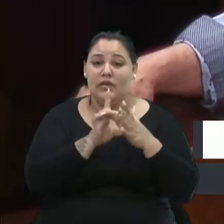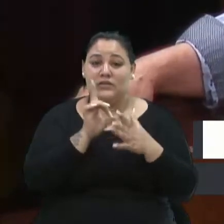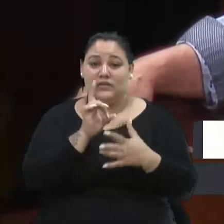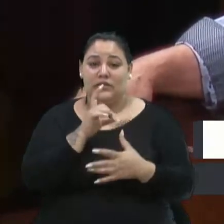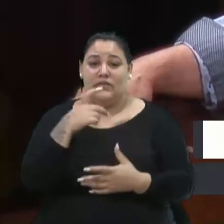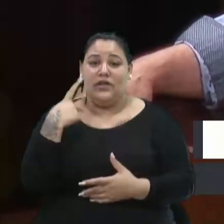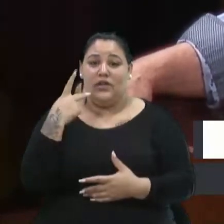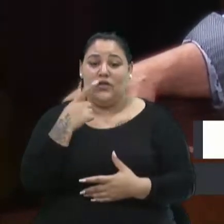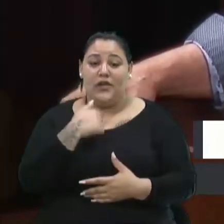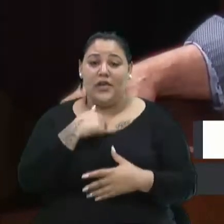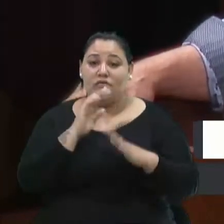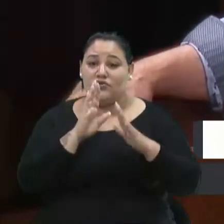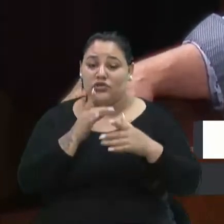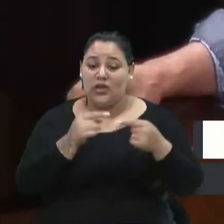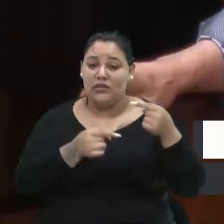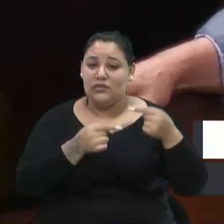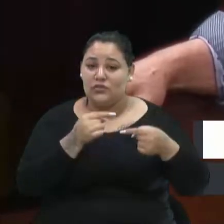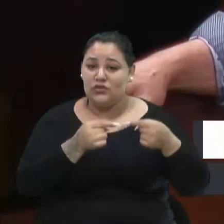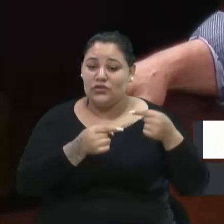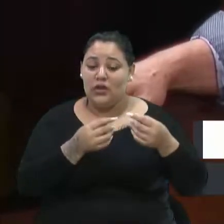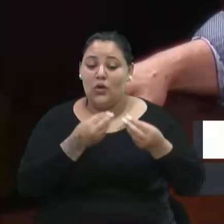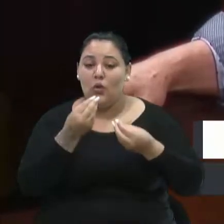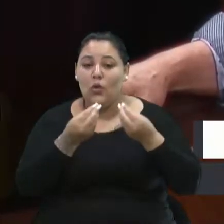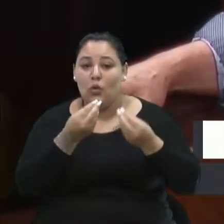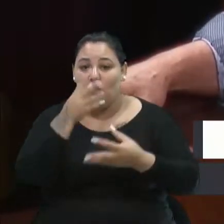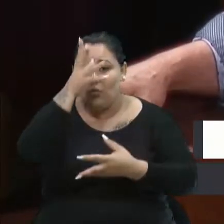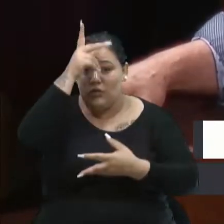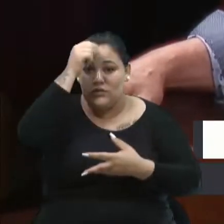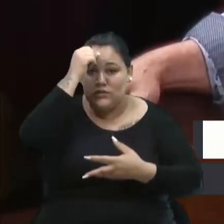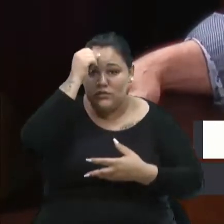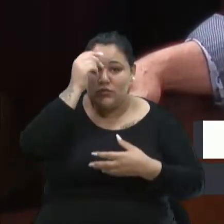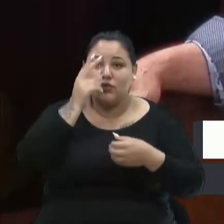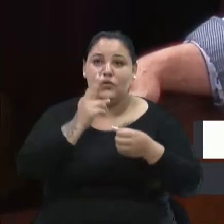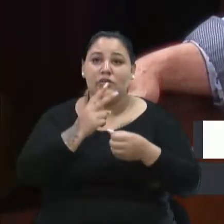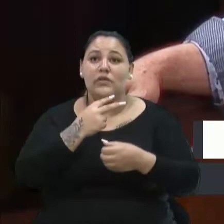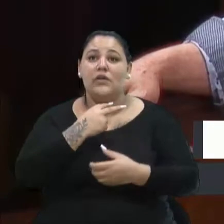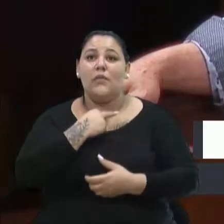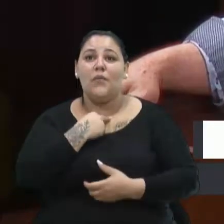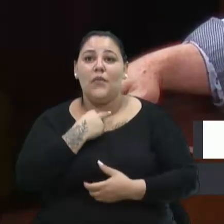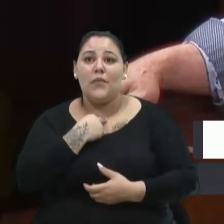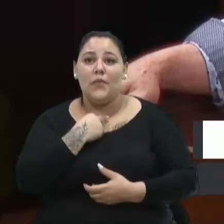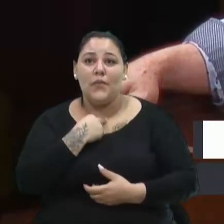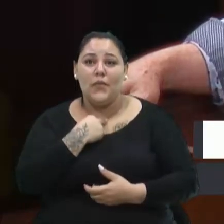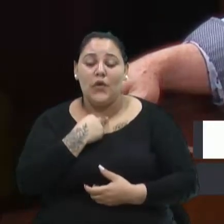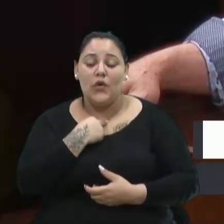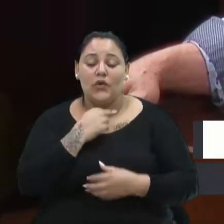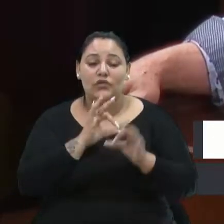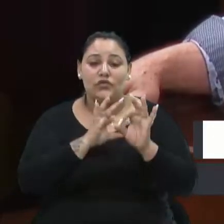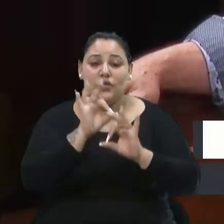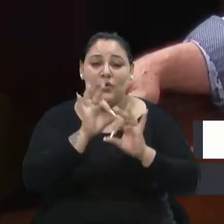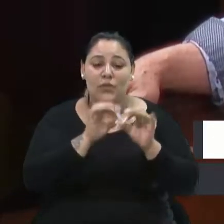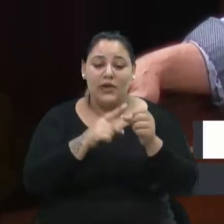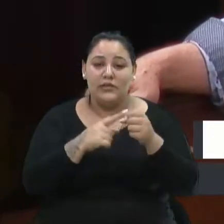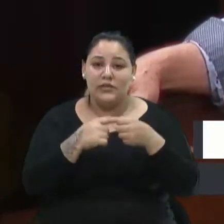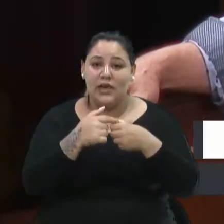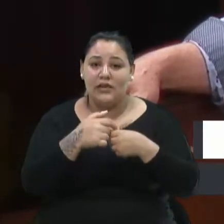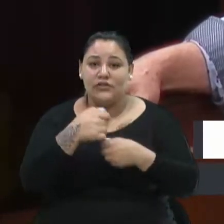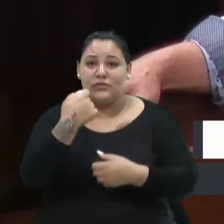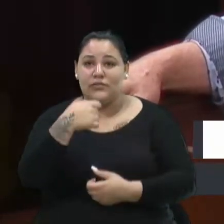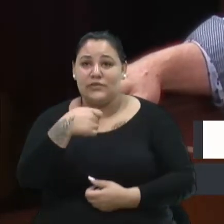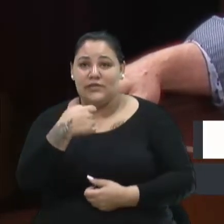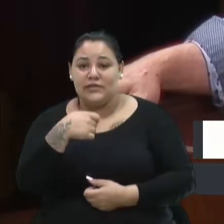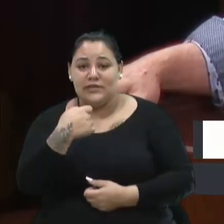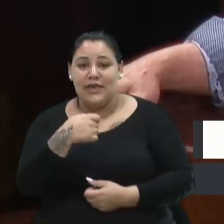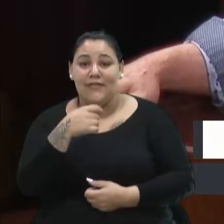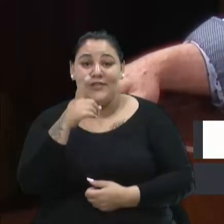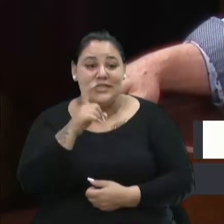discutia como que o município não pode explorar as lavras na nossa cidade. Teria que ser o primeiro a explorar